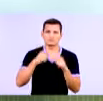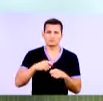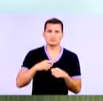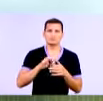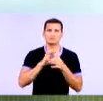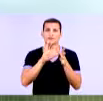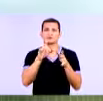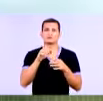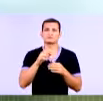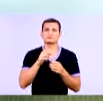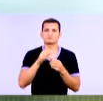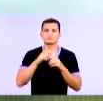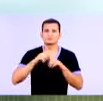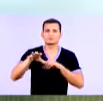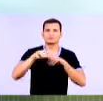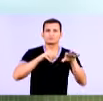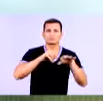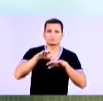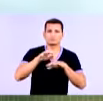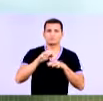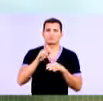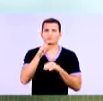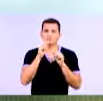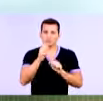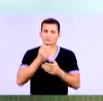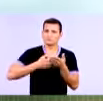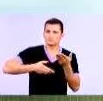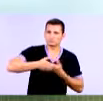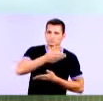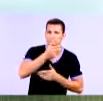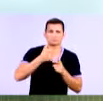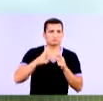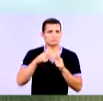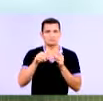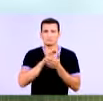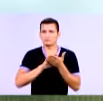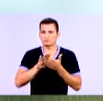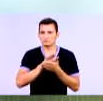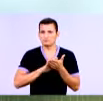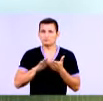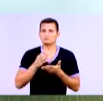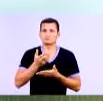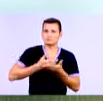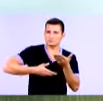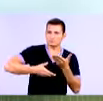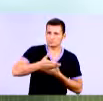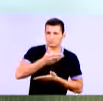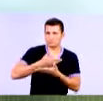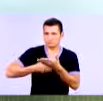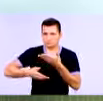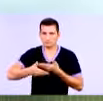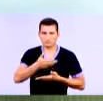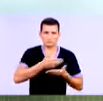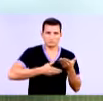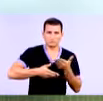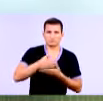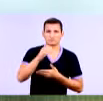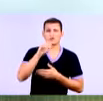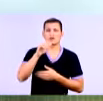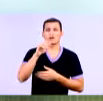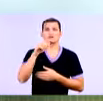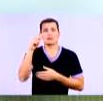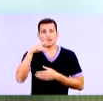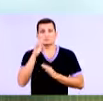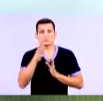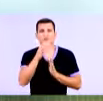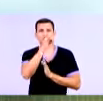tem de distribuí-lo. Então você pode distribuir, não tem problema nenhum em distribuir o software. Aquele que já baixou o